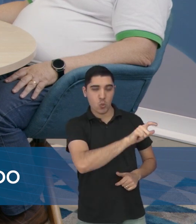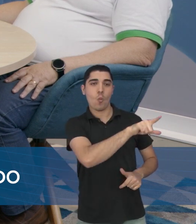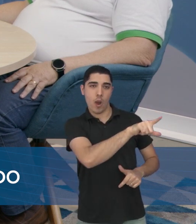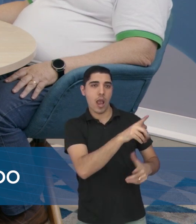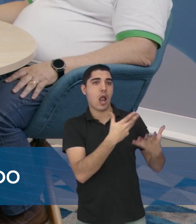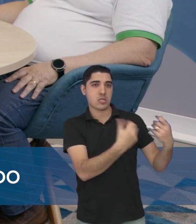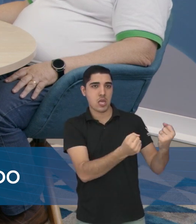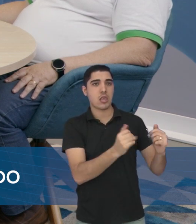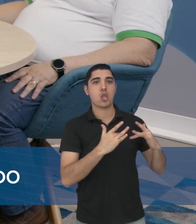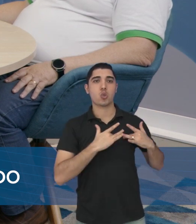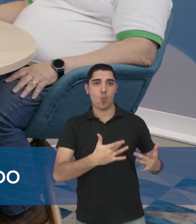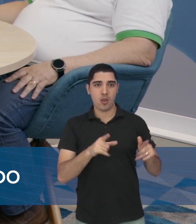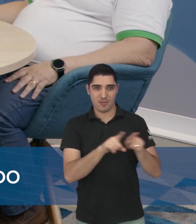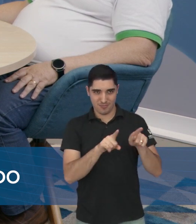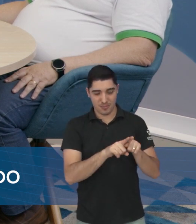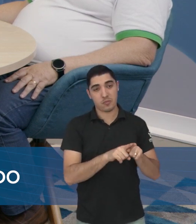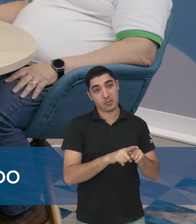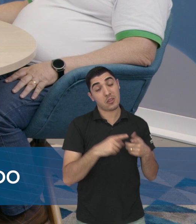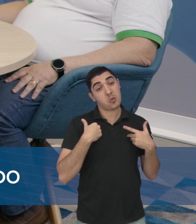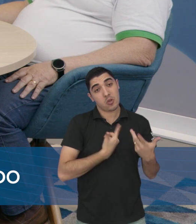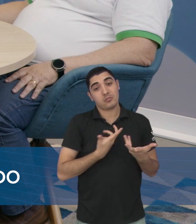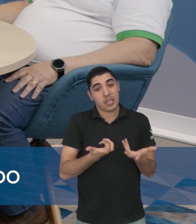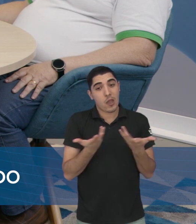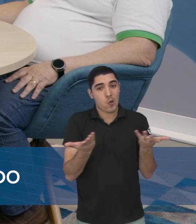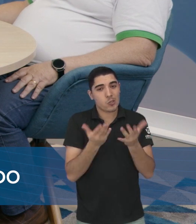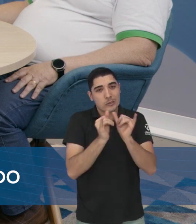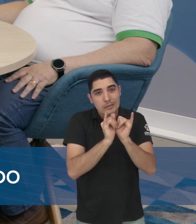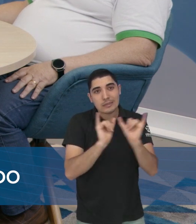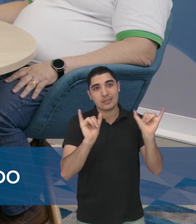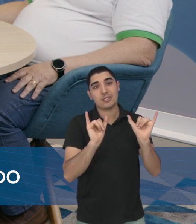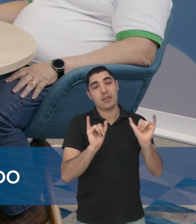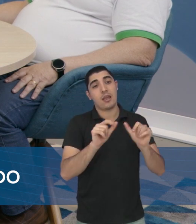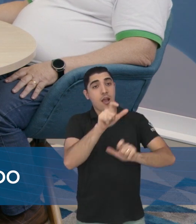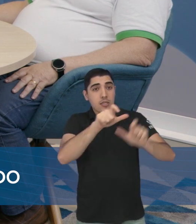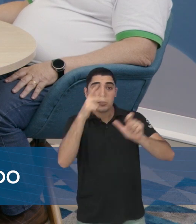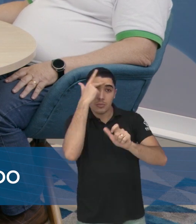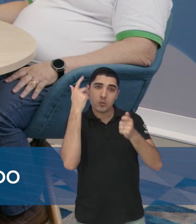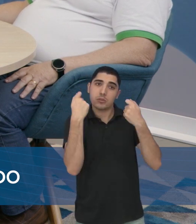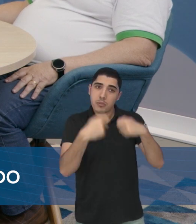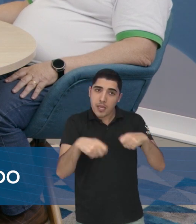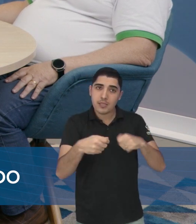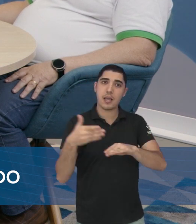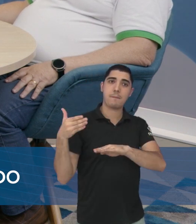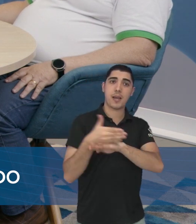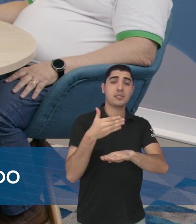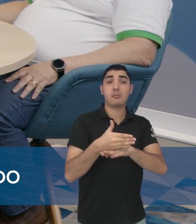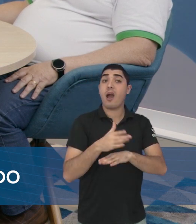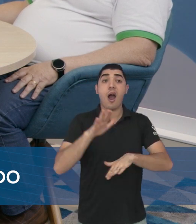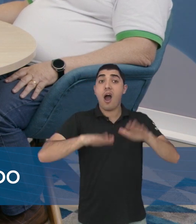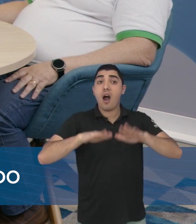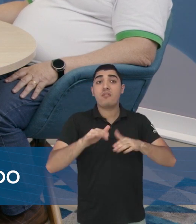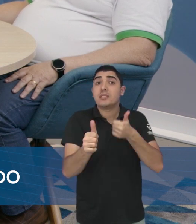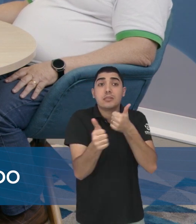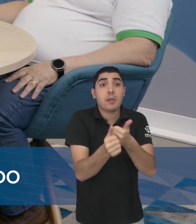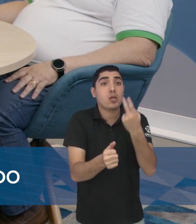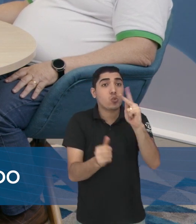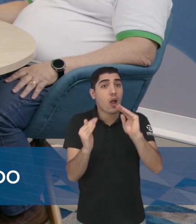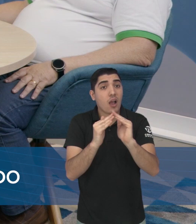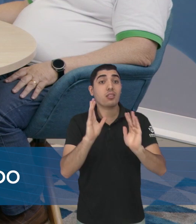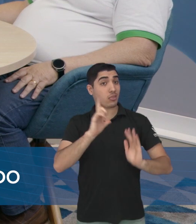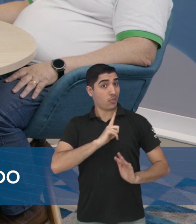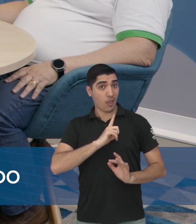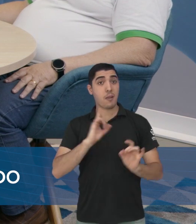E então a mensagem que a gente deixaria era essa, né? Assim, né? Que as pessoas se envolvam, né? Às vezes perto da sua casa tem, né,